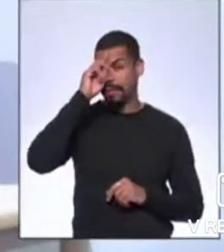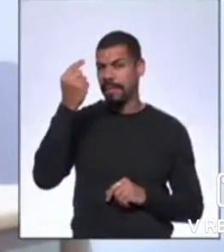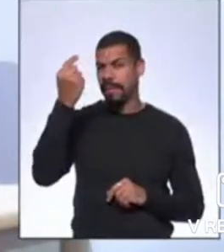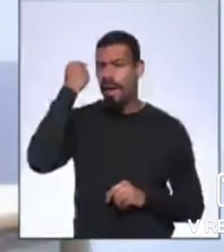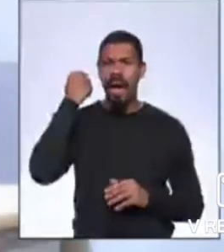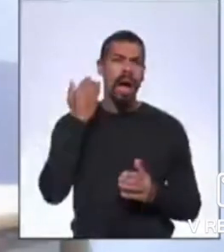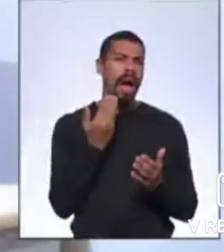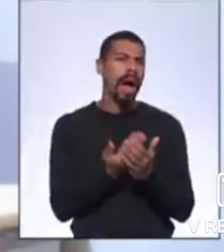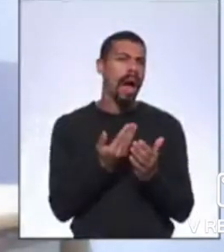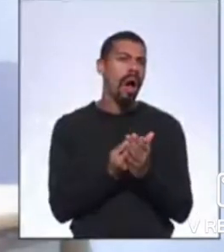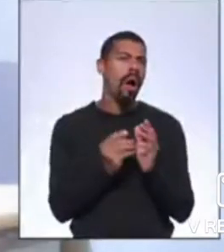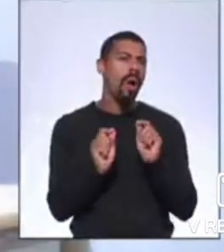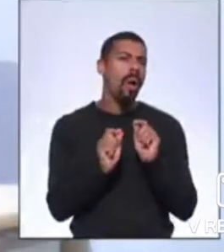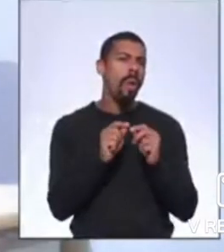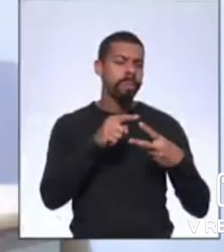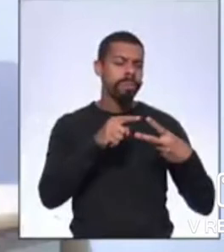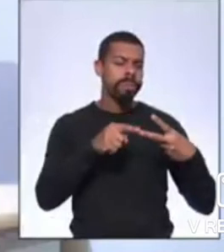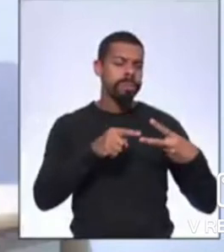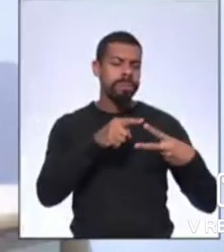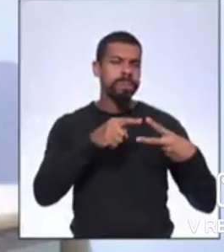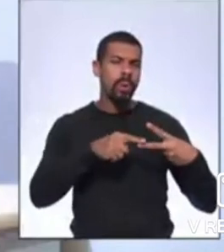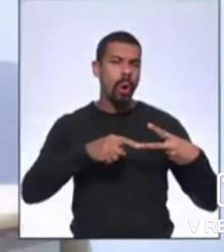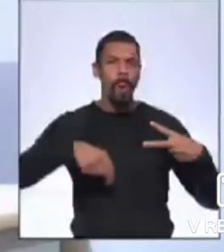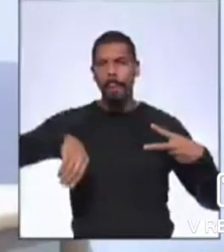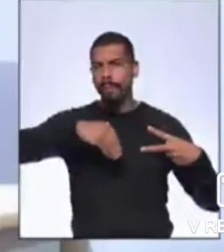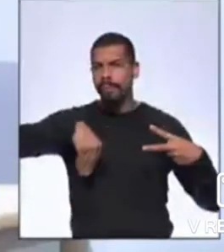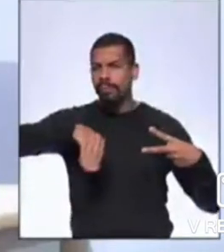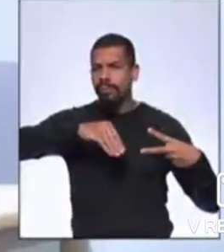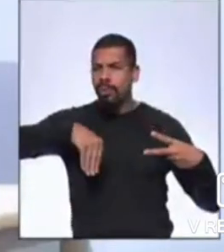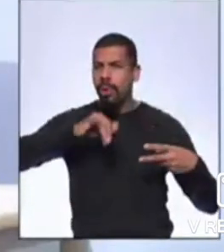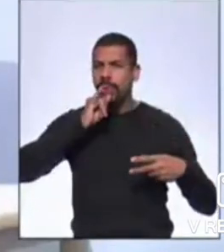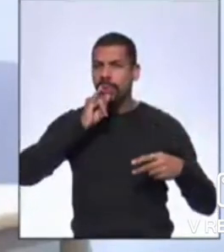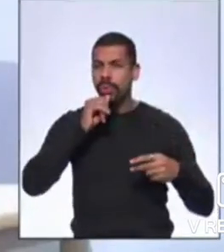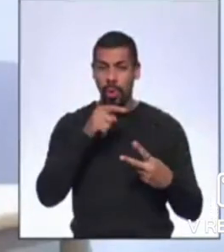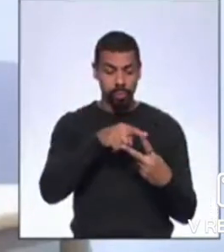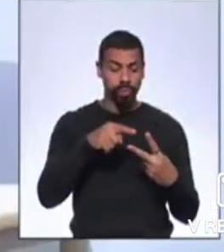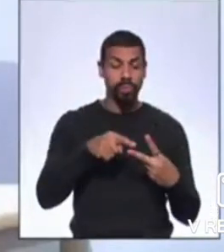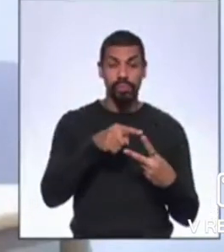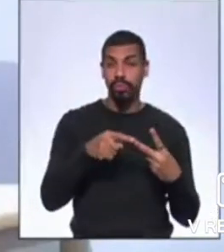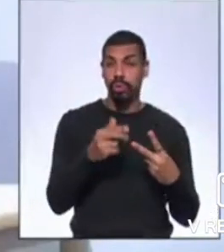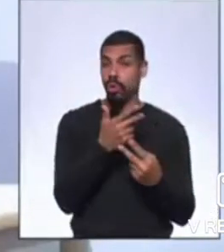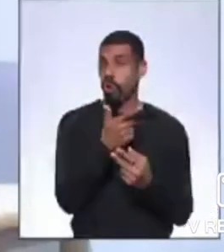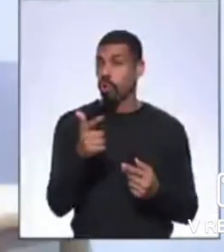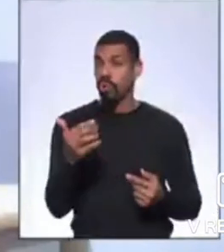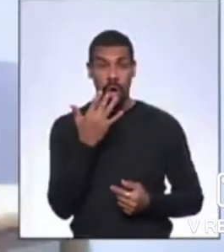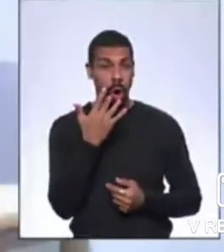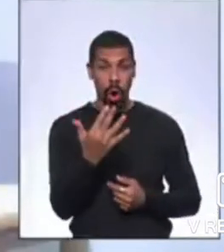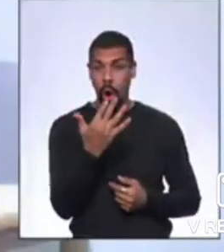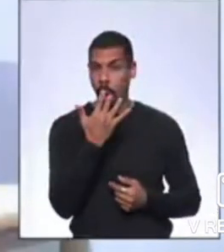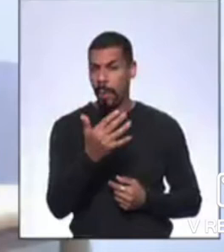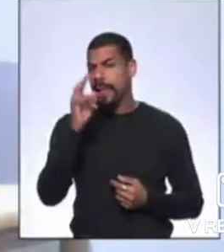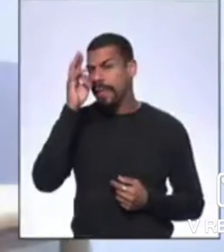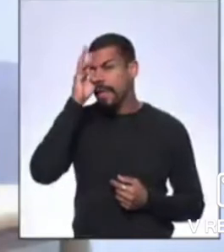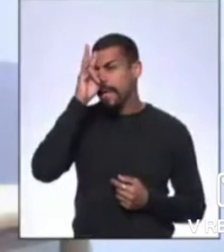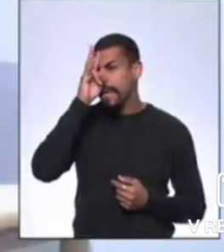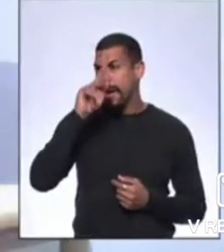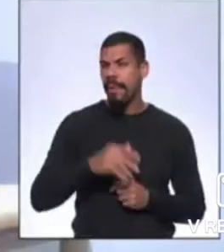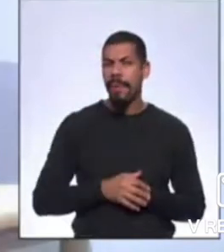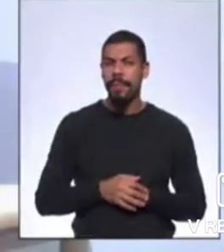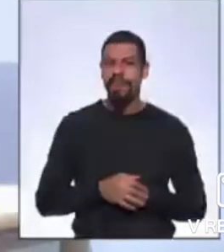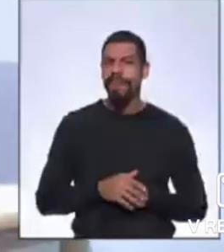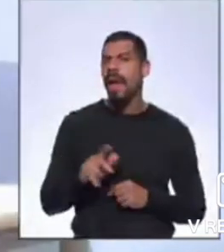nós poderíamos identificar duas substâncias num frasco fechado, né? Ambas eram incolor. Até lembro que a professora que estava comigo,